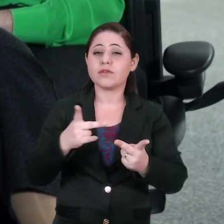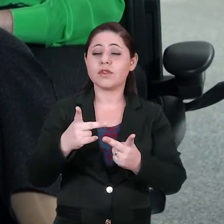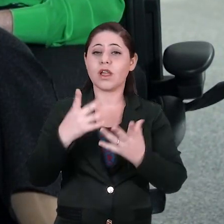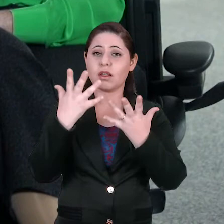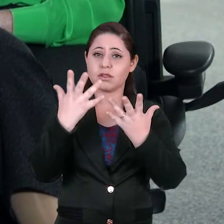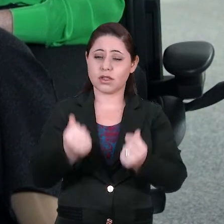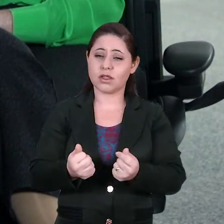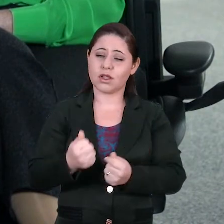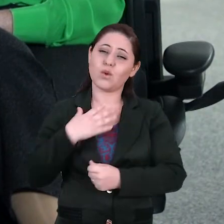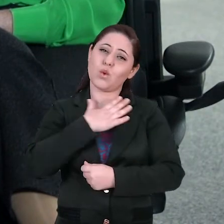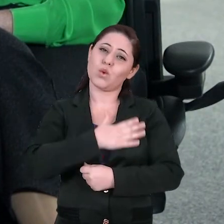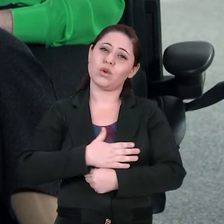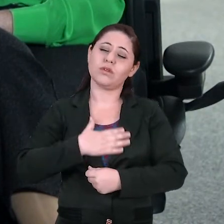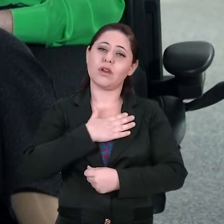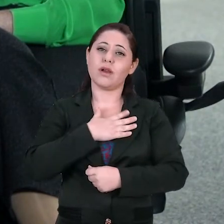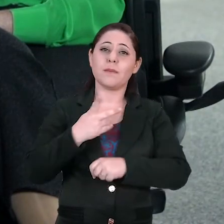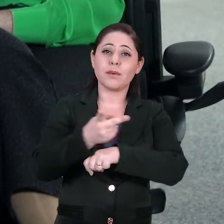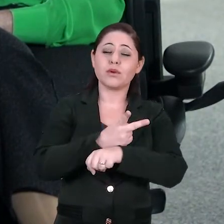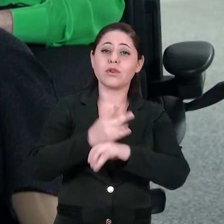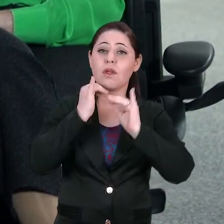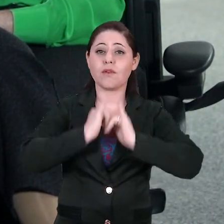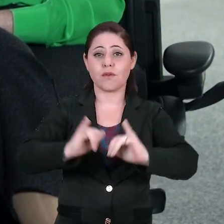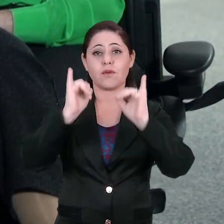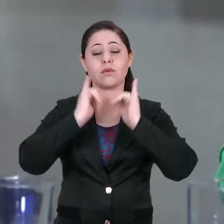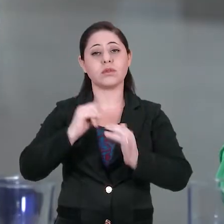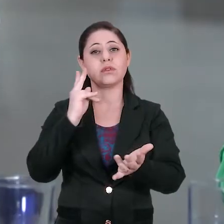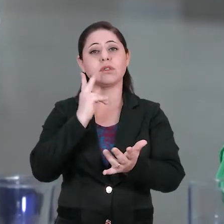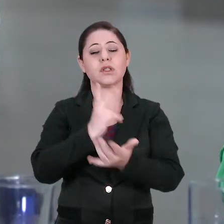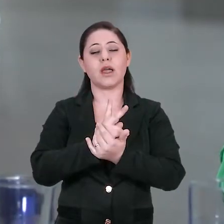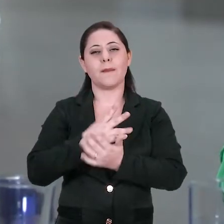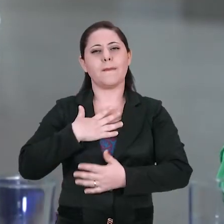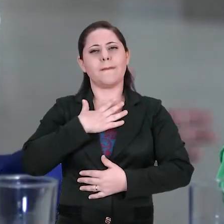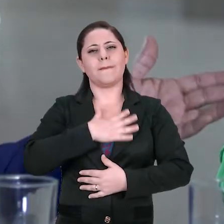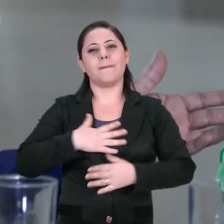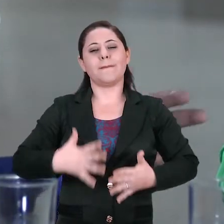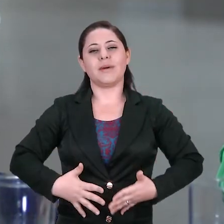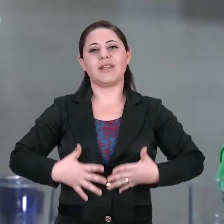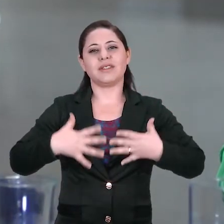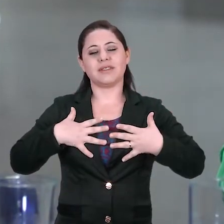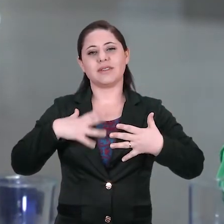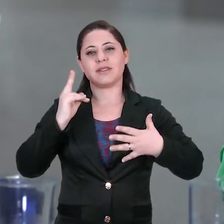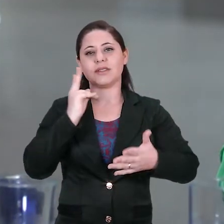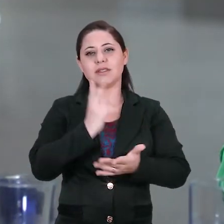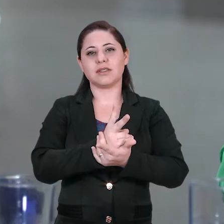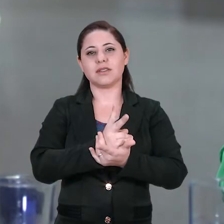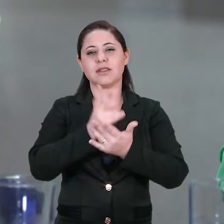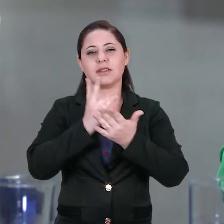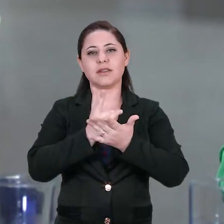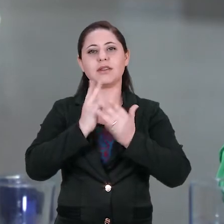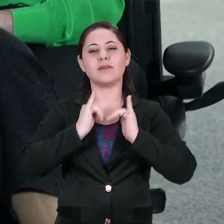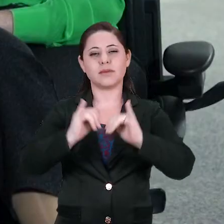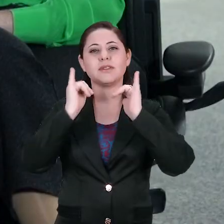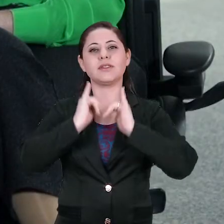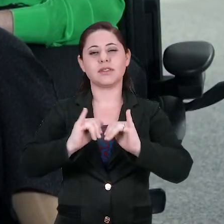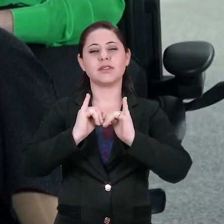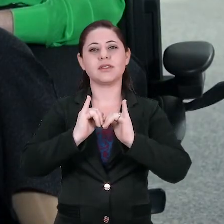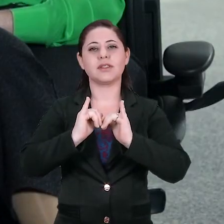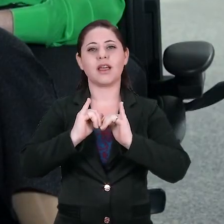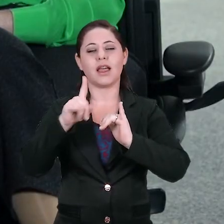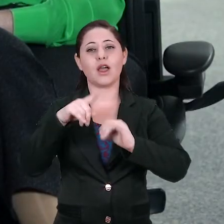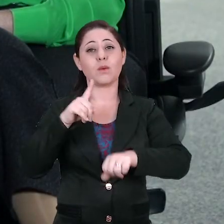que você tenha gostado, você procure mais informações. E sempre é um prazer apresentar a personalidade, principalmente conversando com uma mulher